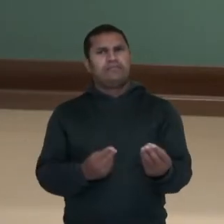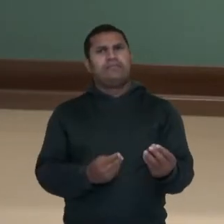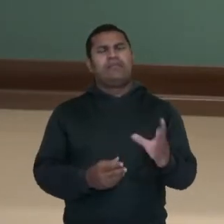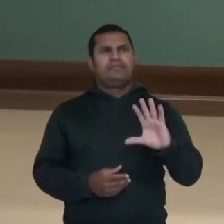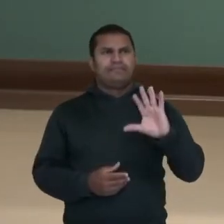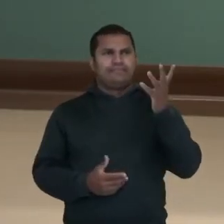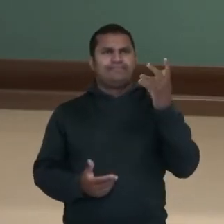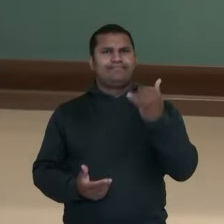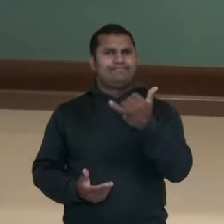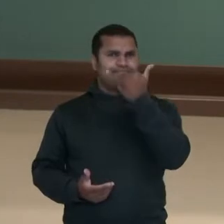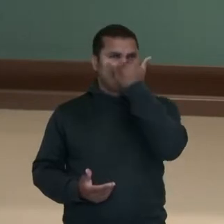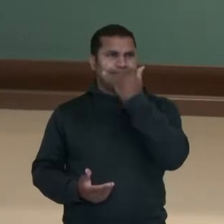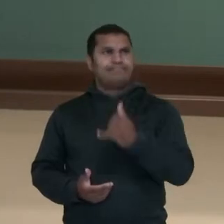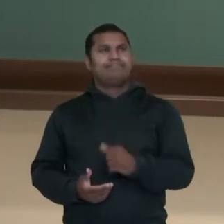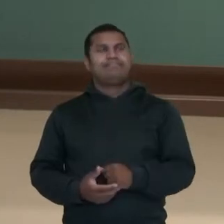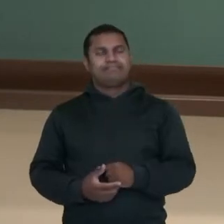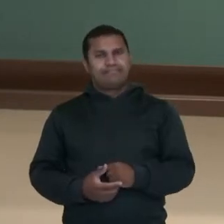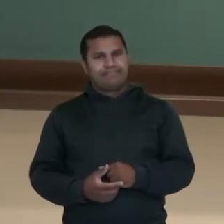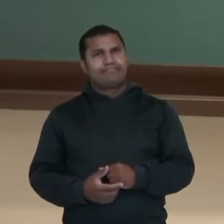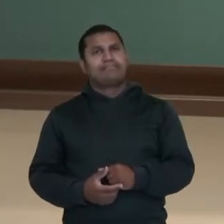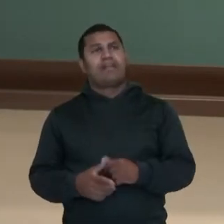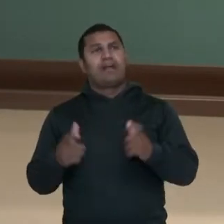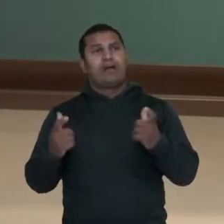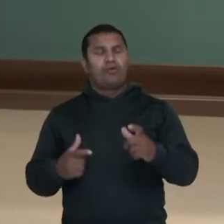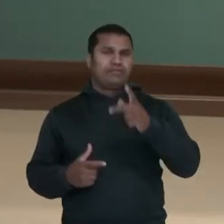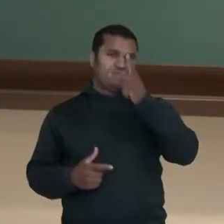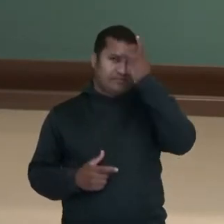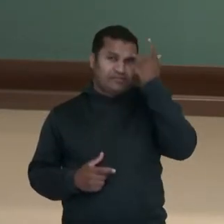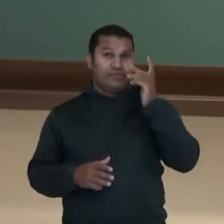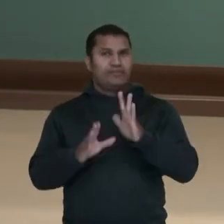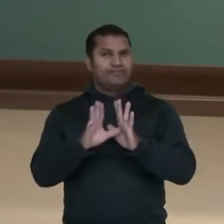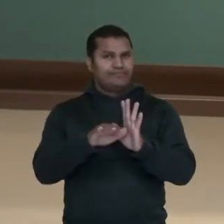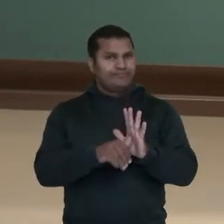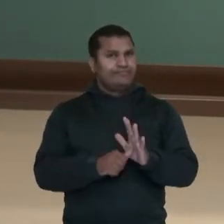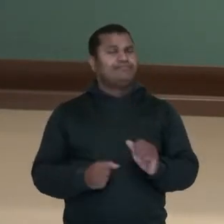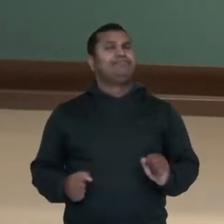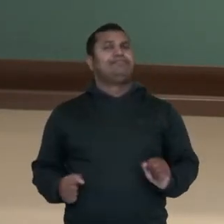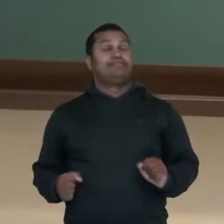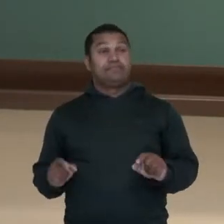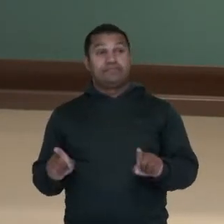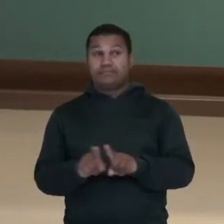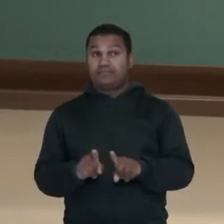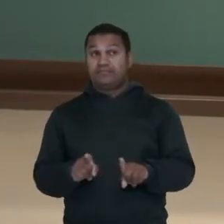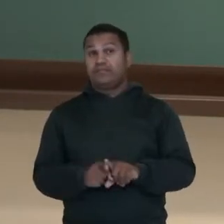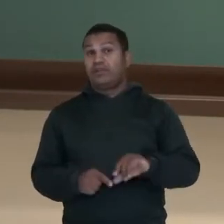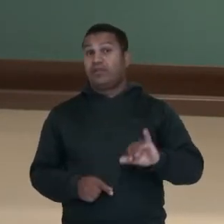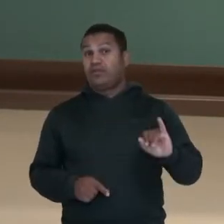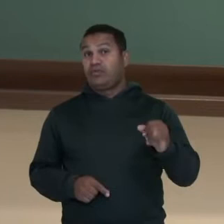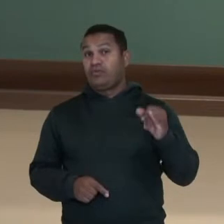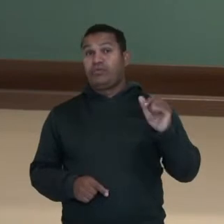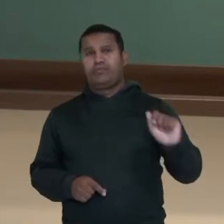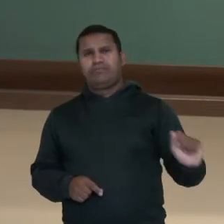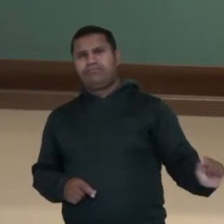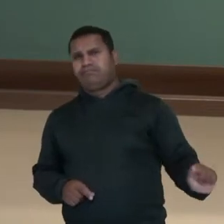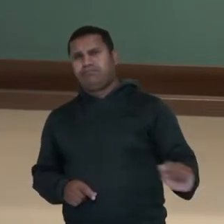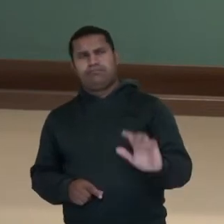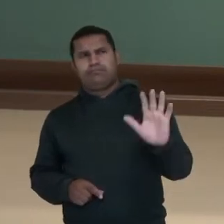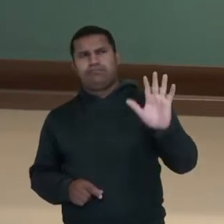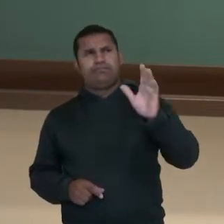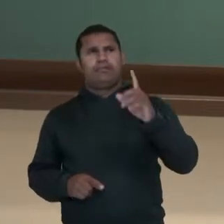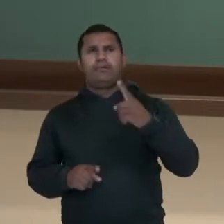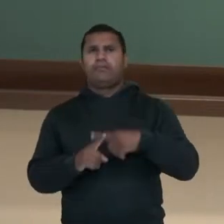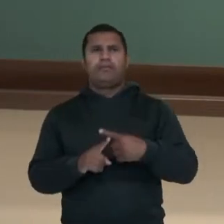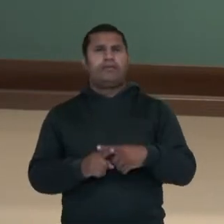golpe, né? E os juros são bem mais altos. Por quê? Porque não exige garantia. É o tipo de empréstimo